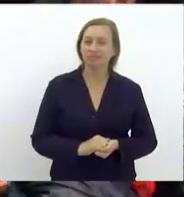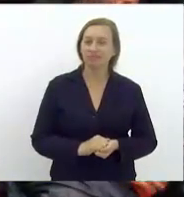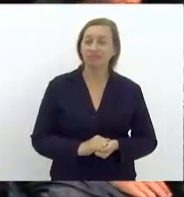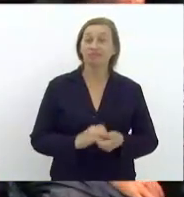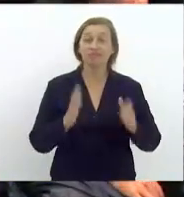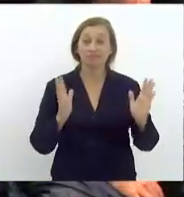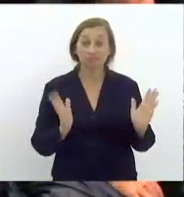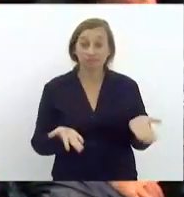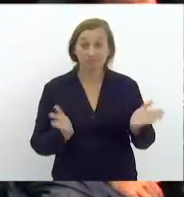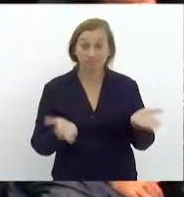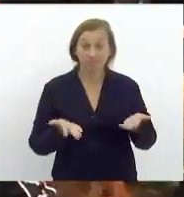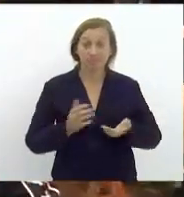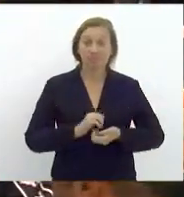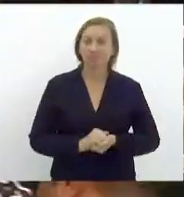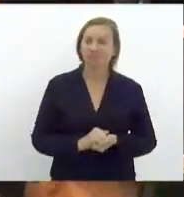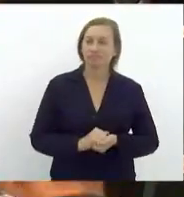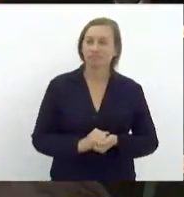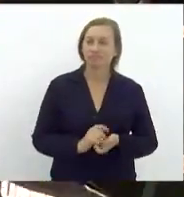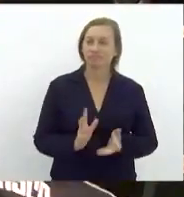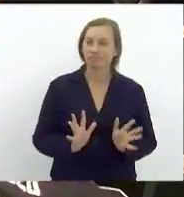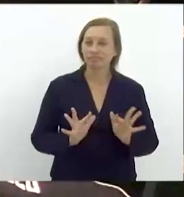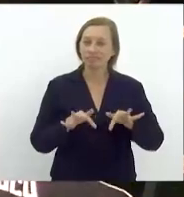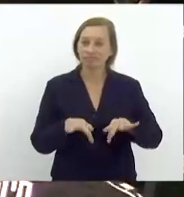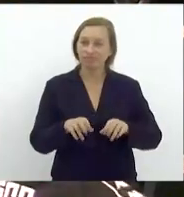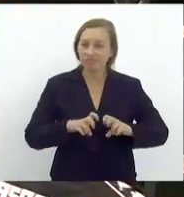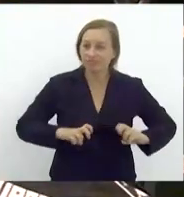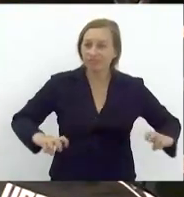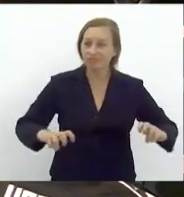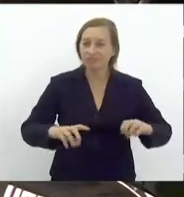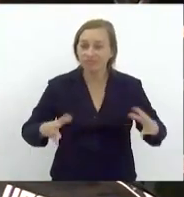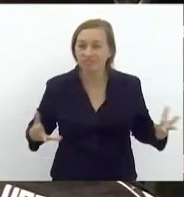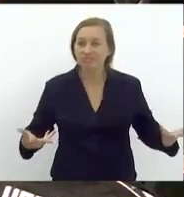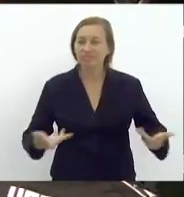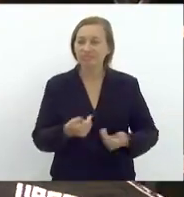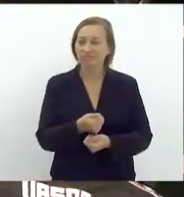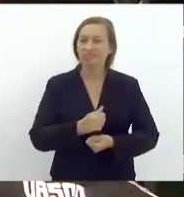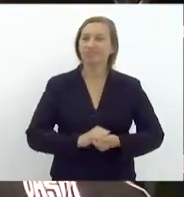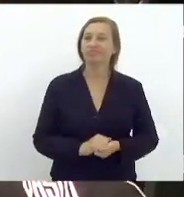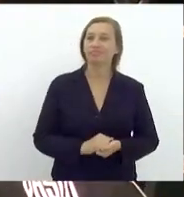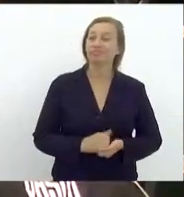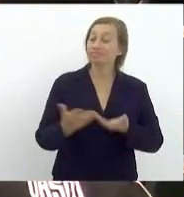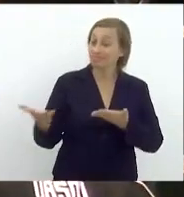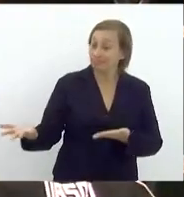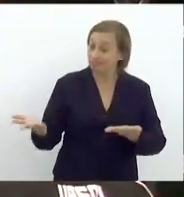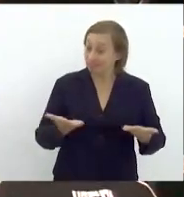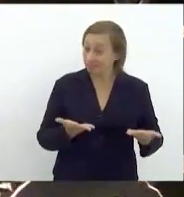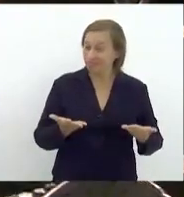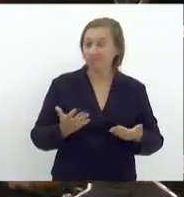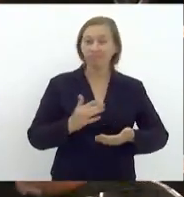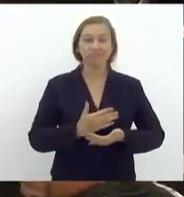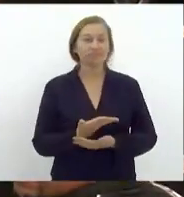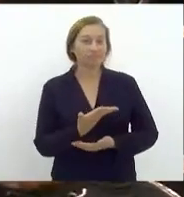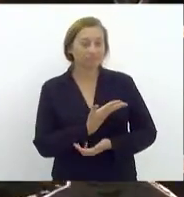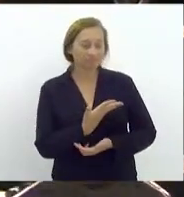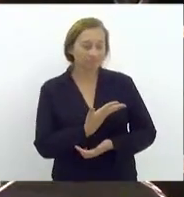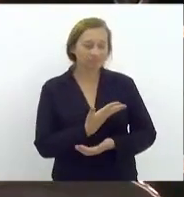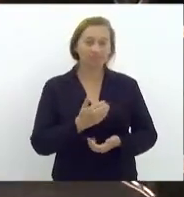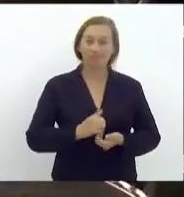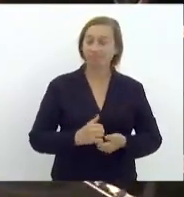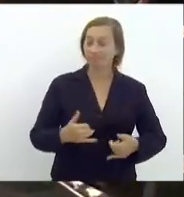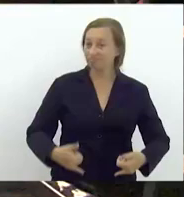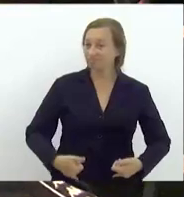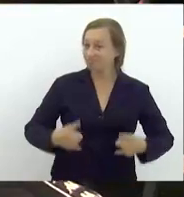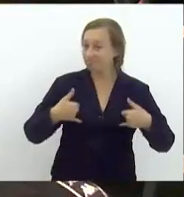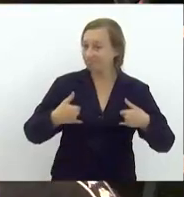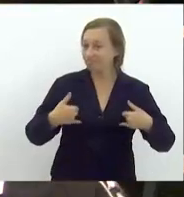agora para fechar aqui a nossa mesa maravilhosa quero chamar esse querido que eu tive a honra